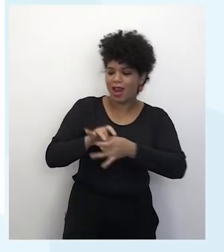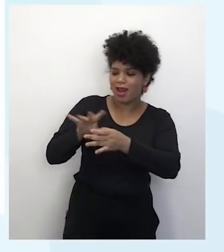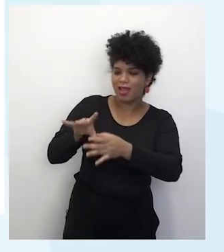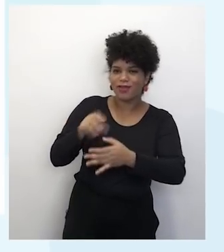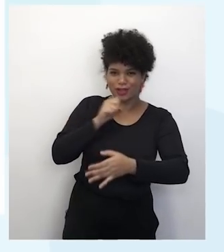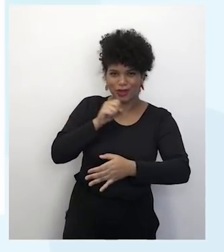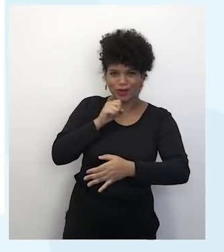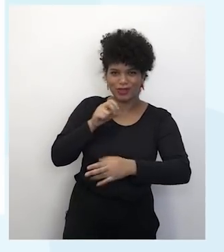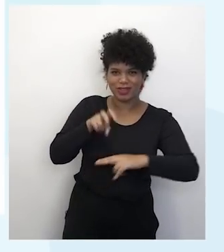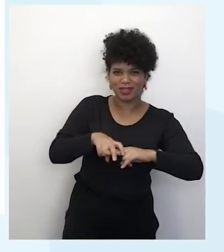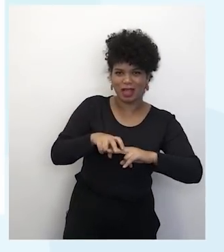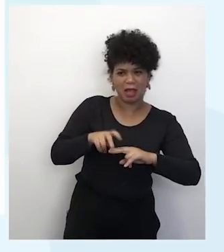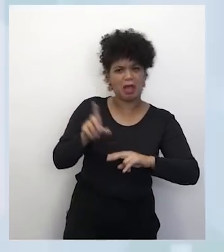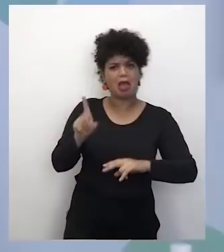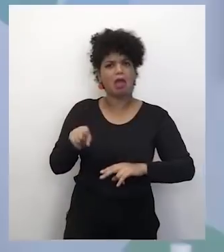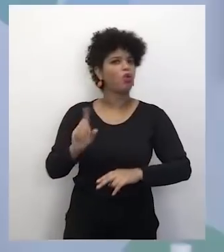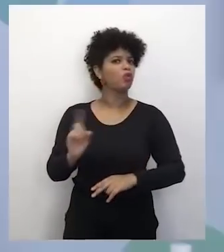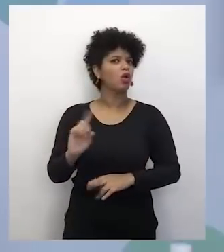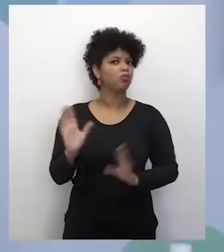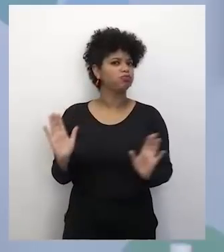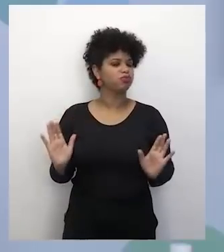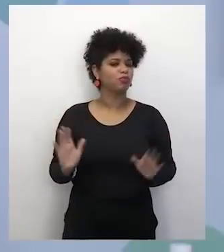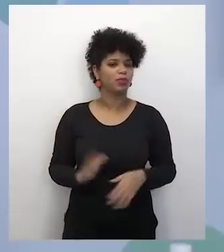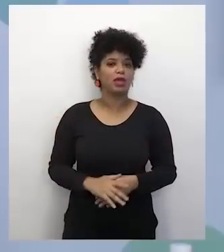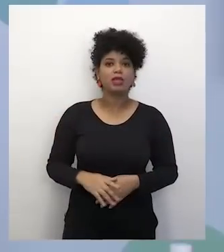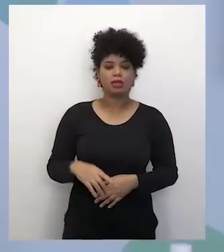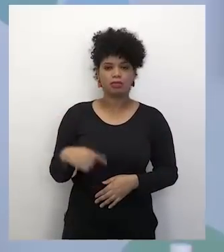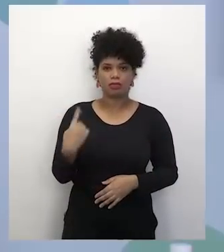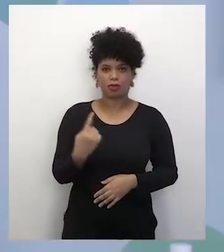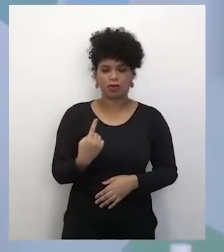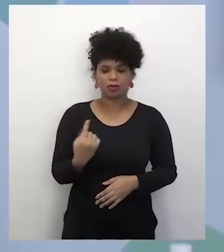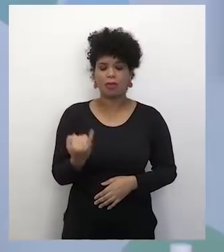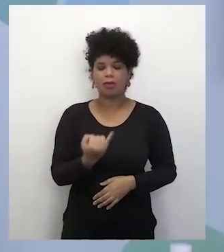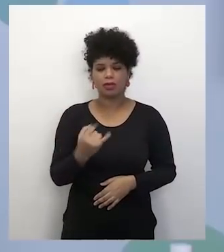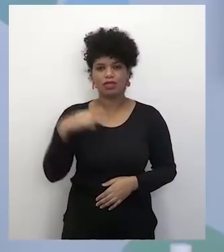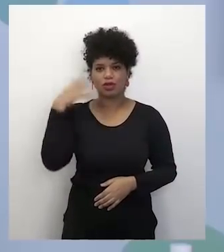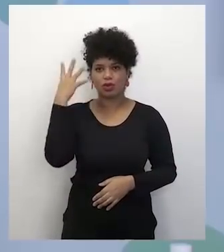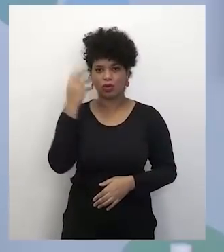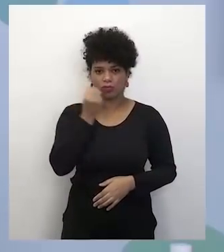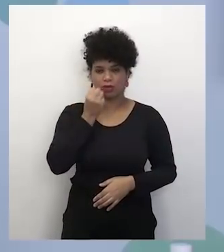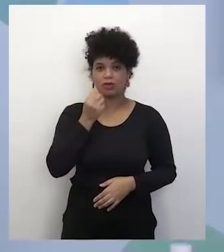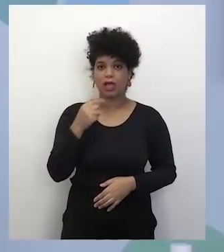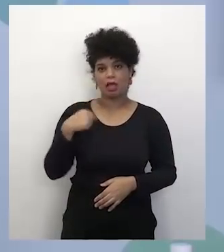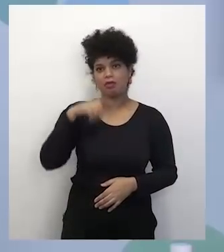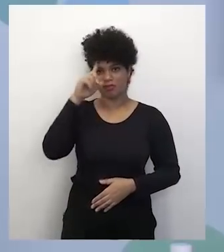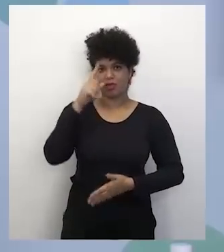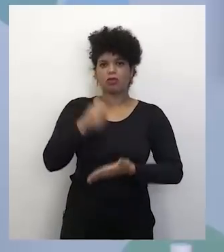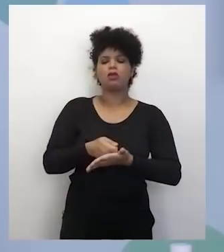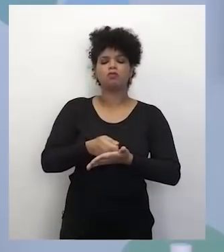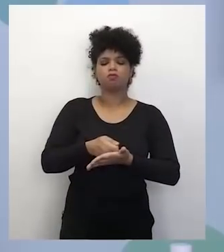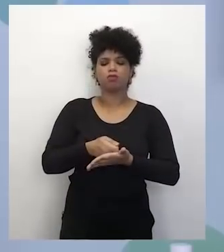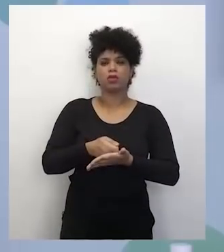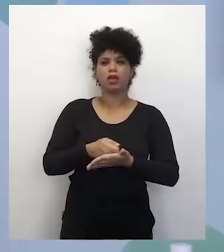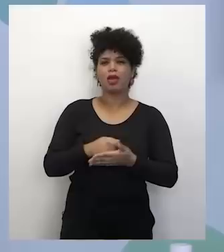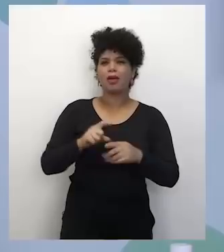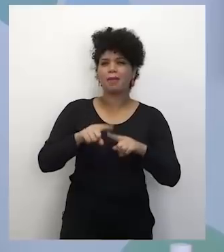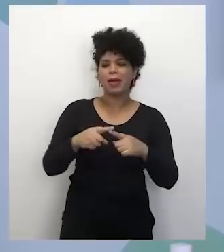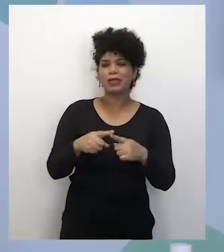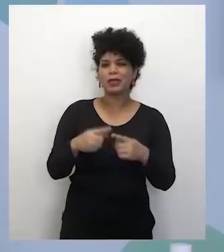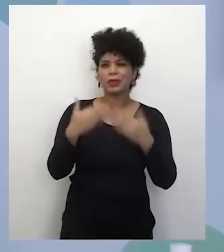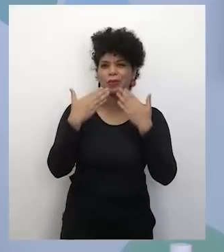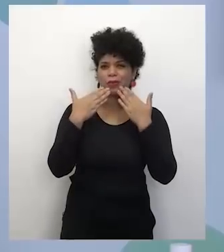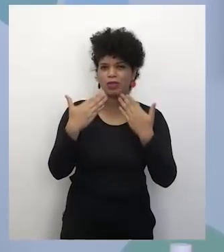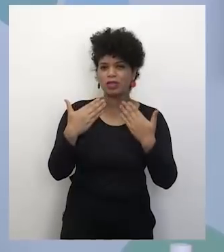por exemplo, a minha competência escolhida foi determinação. Qual é a evidência que eu